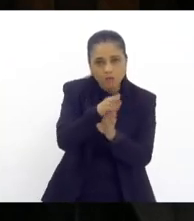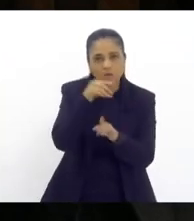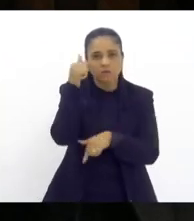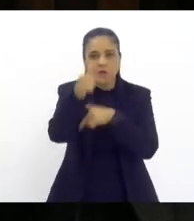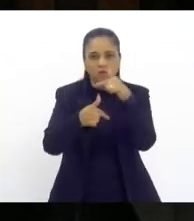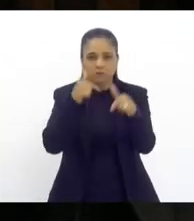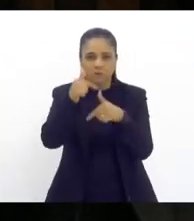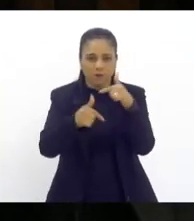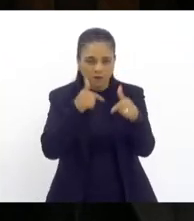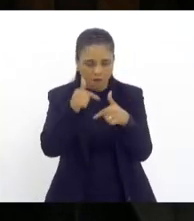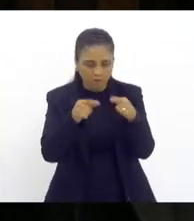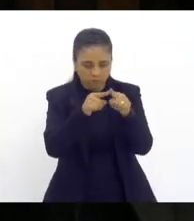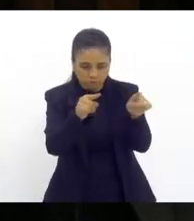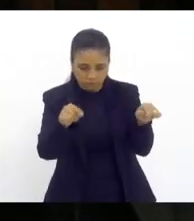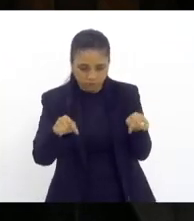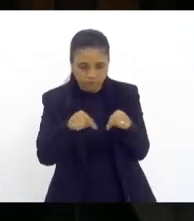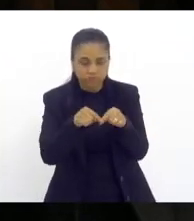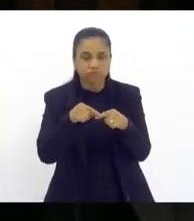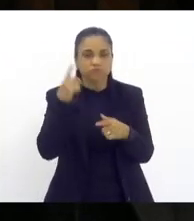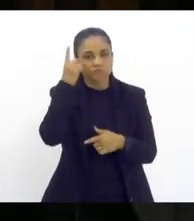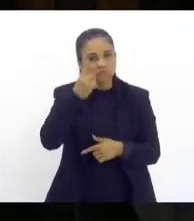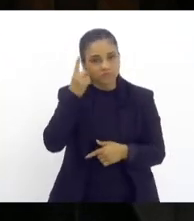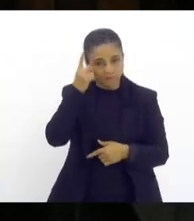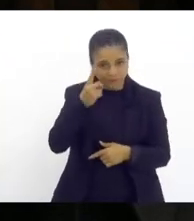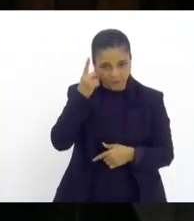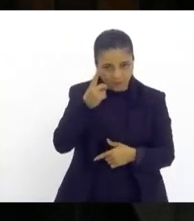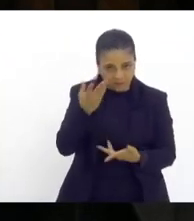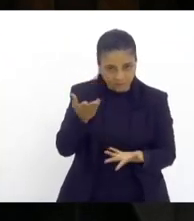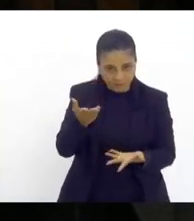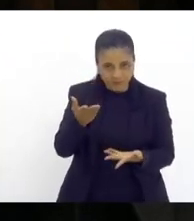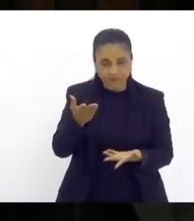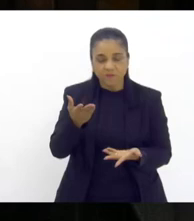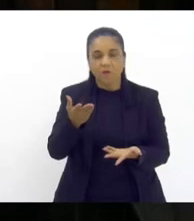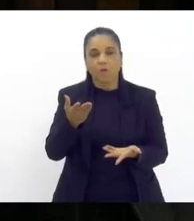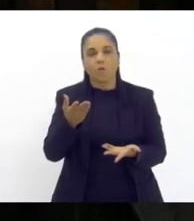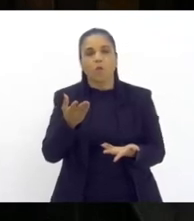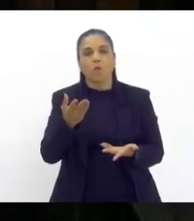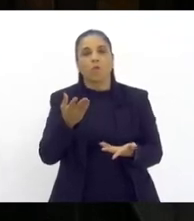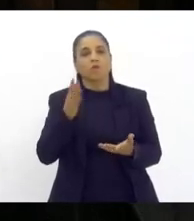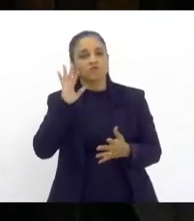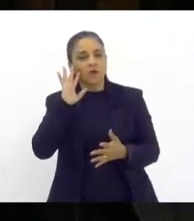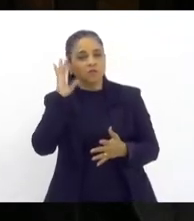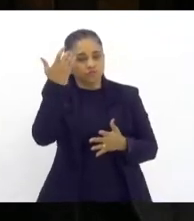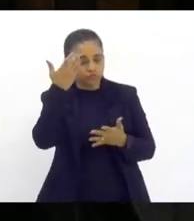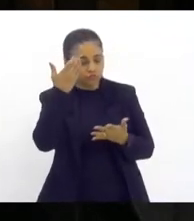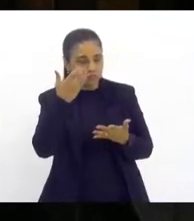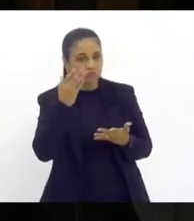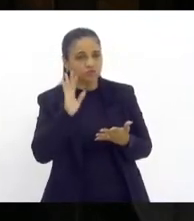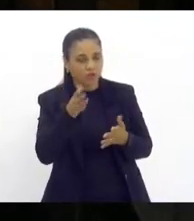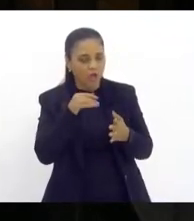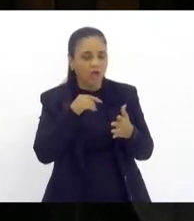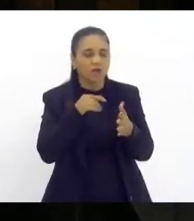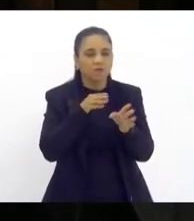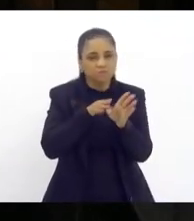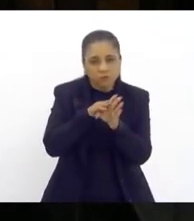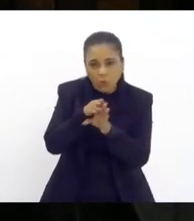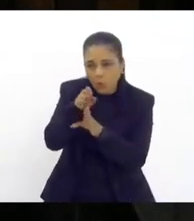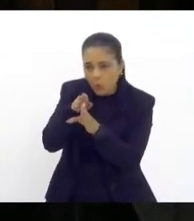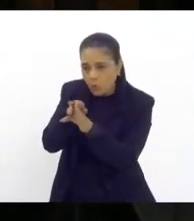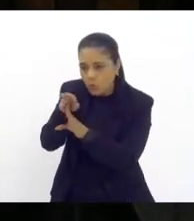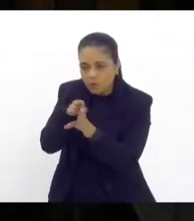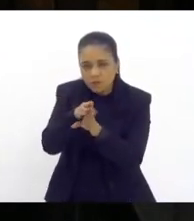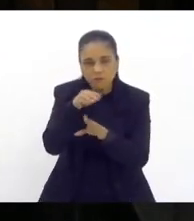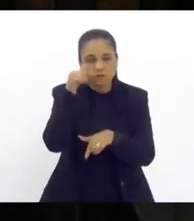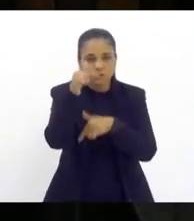dos gabinetes, aos trabalhos parlamentares. E aí já editamos algumas resoluções norteadoras do trabalho parlamentar